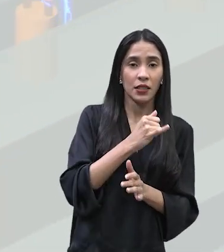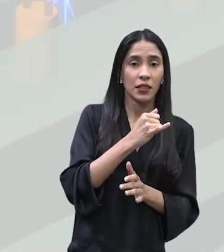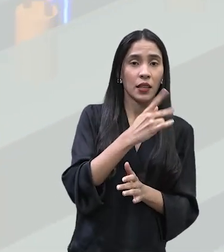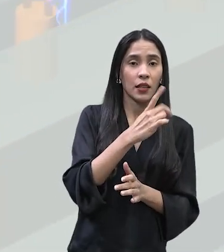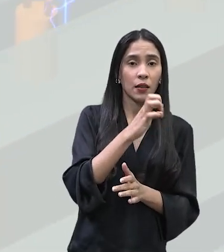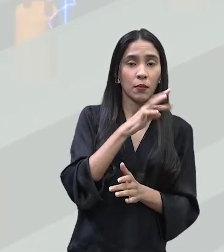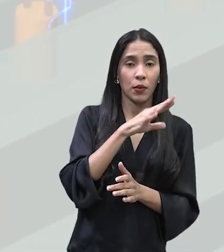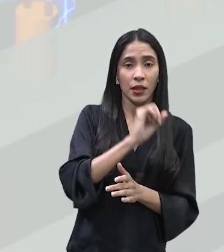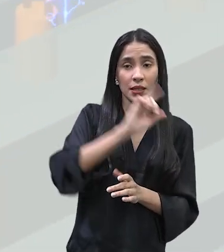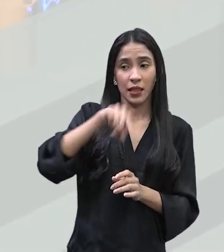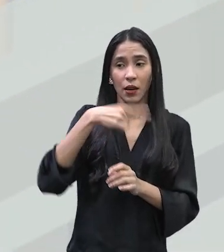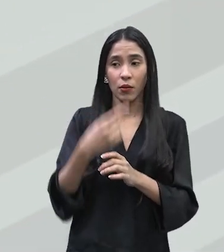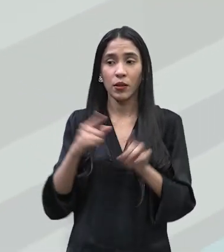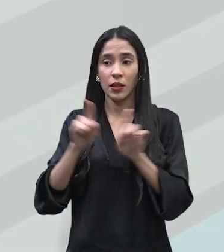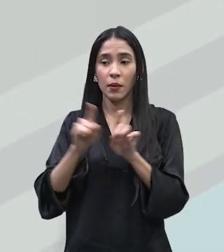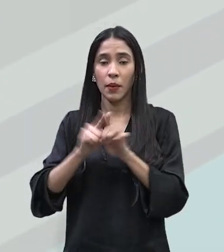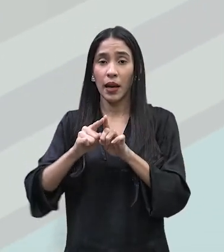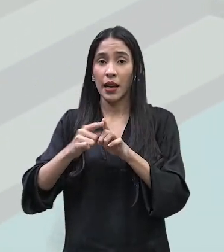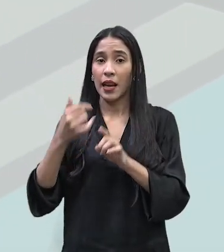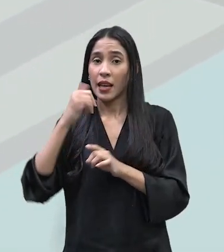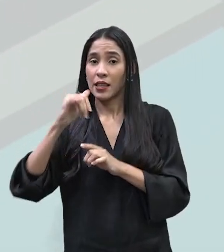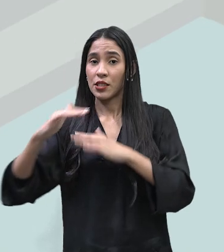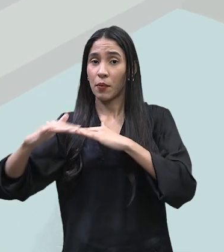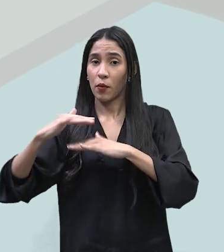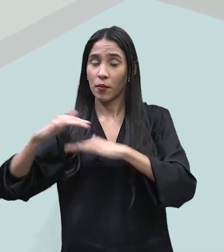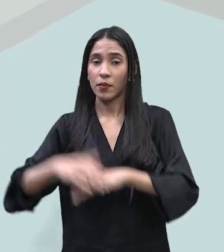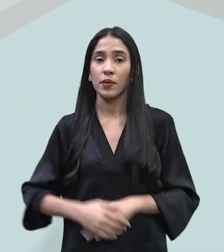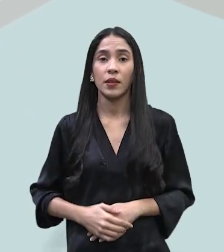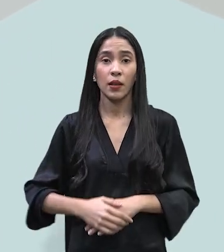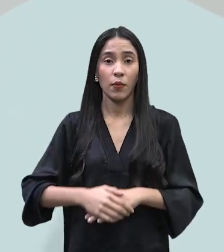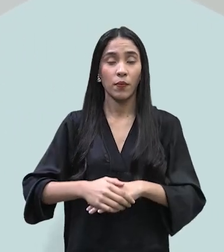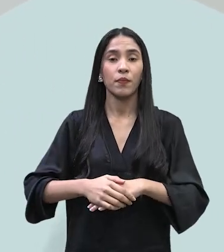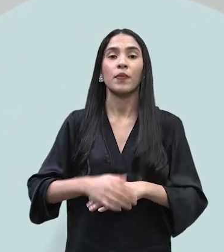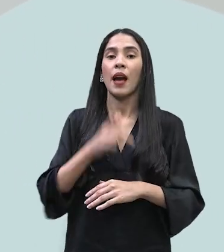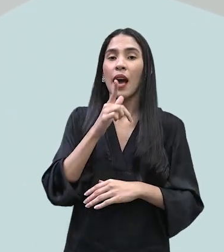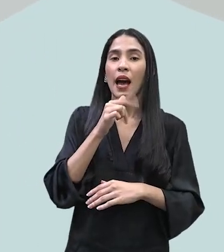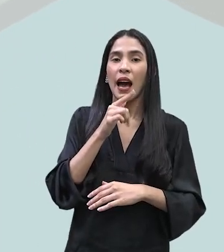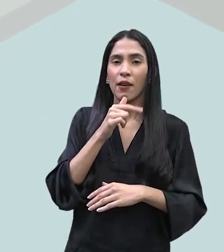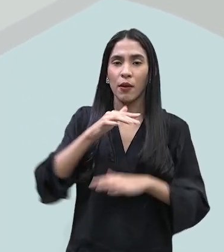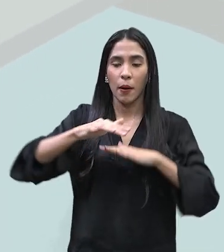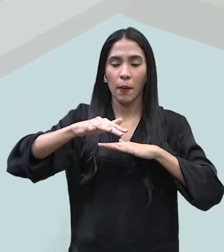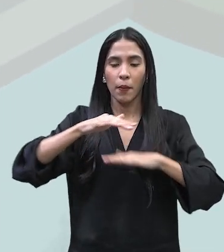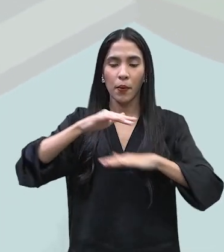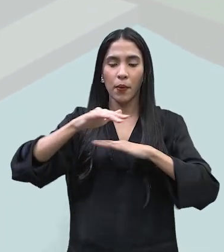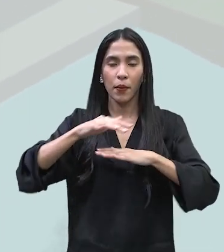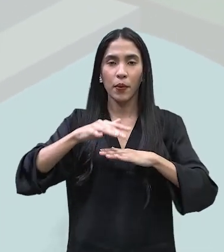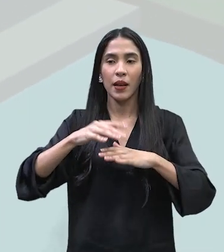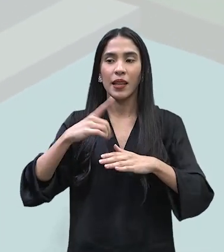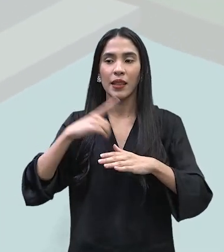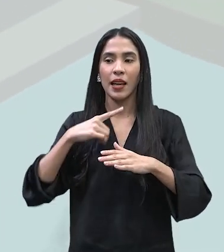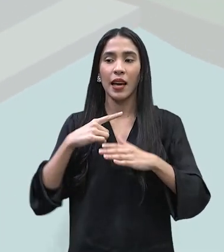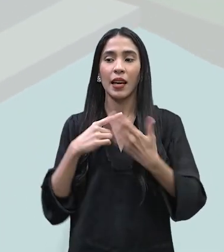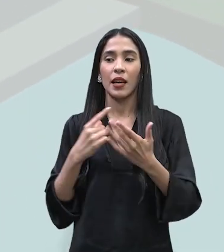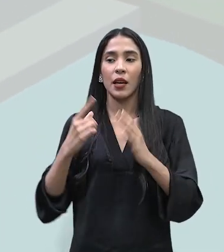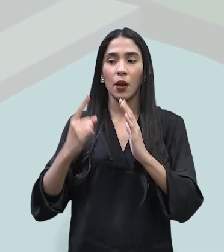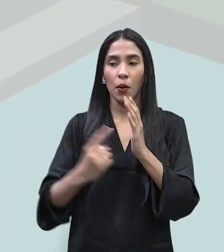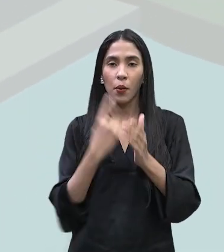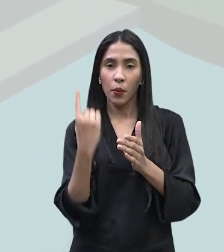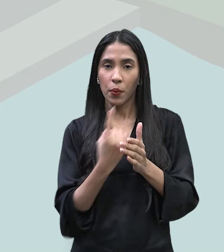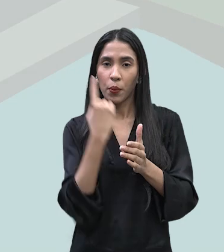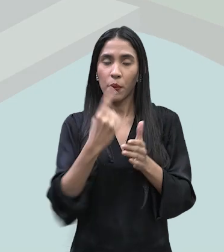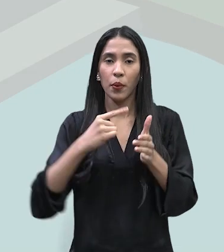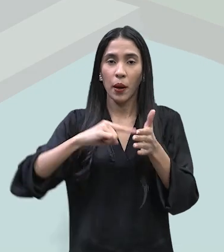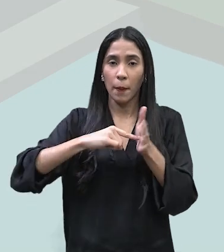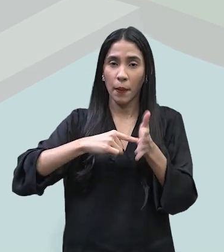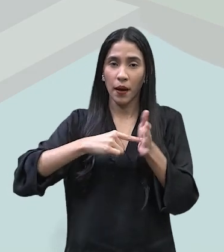energia cinética, que é a do movimento. Essa água em movimento atinge as partes de uma turbina, fazendo-a